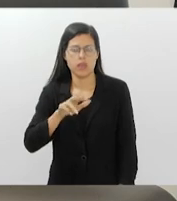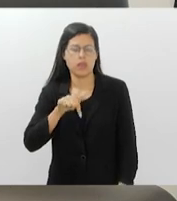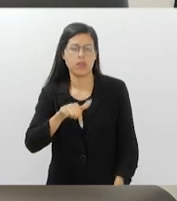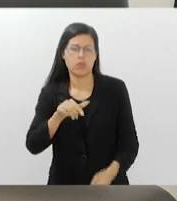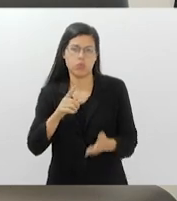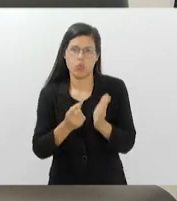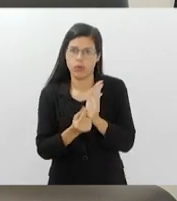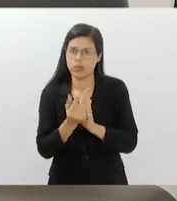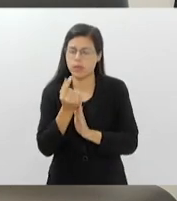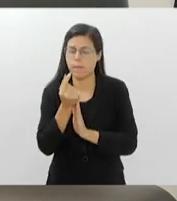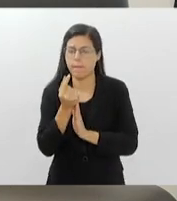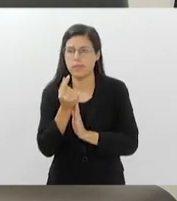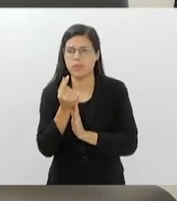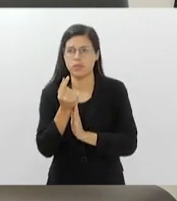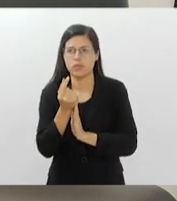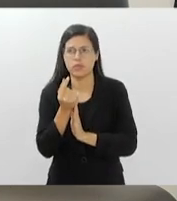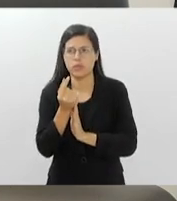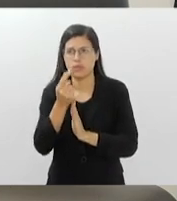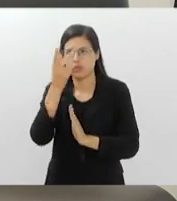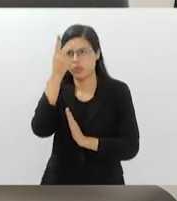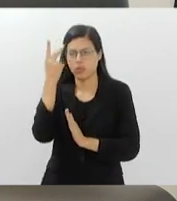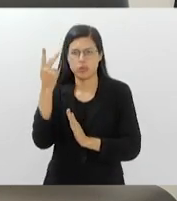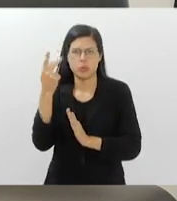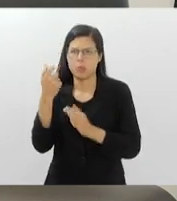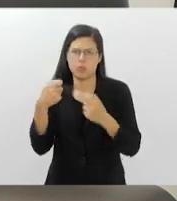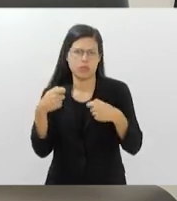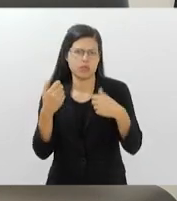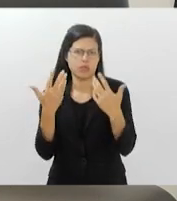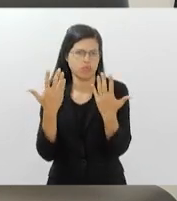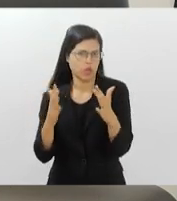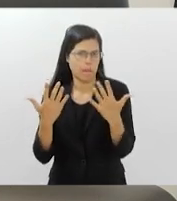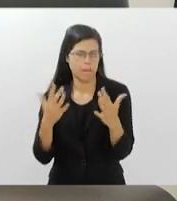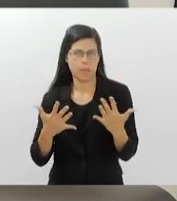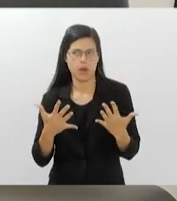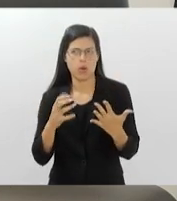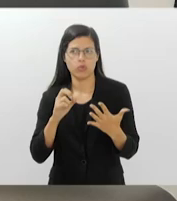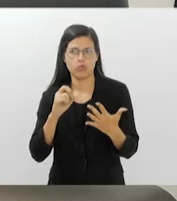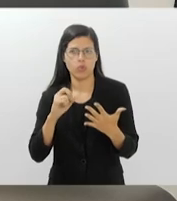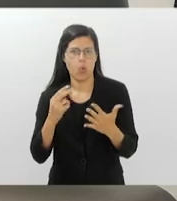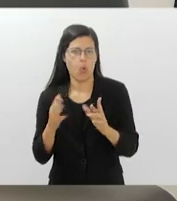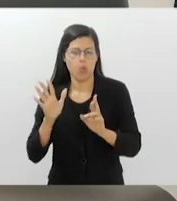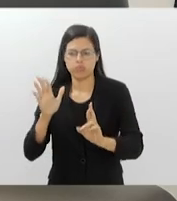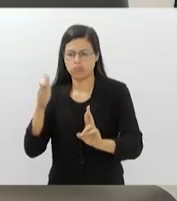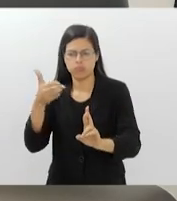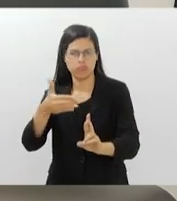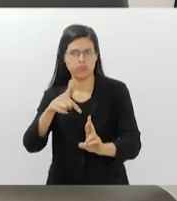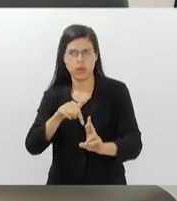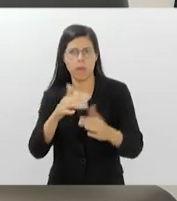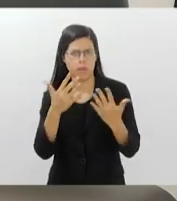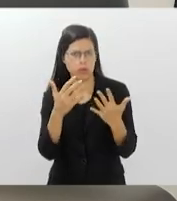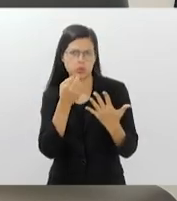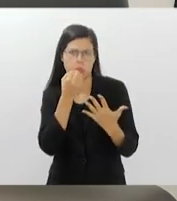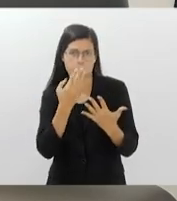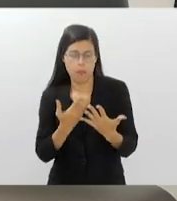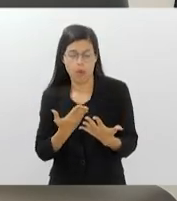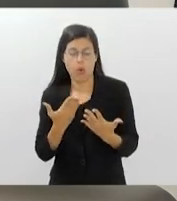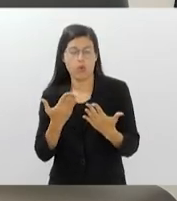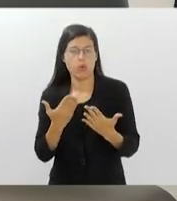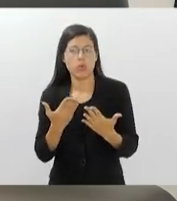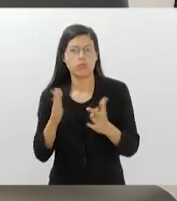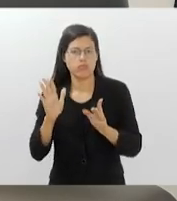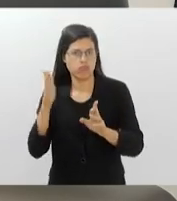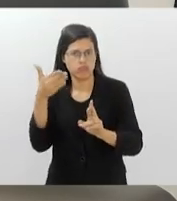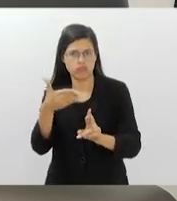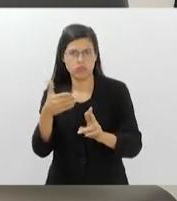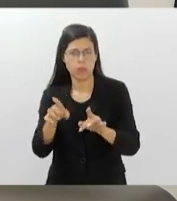né ninguém precisa aqui de aplausos e nem apenas de reconhecimento aplauso é bom claro que é reconhecimento é bom